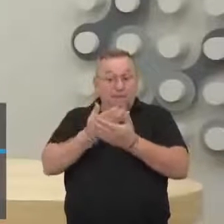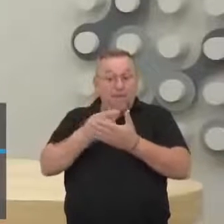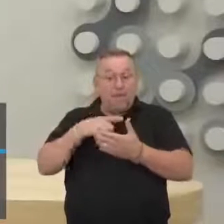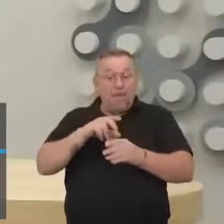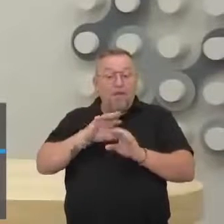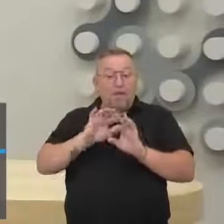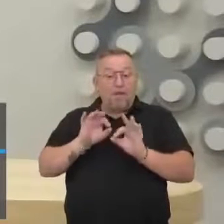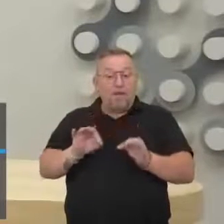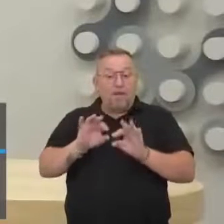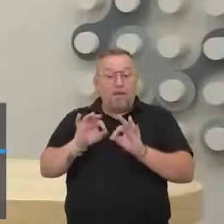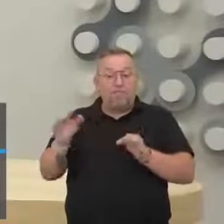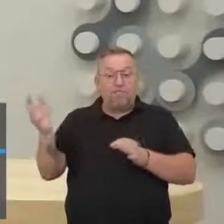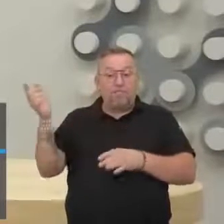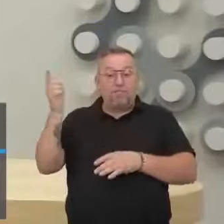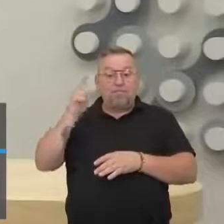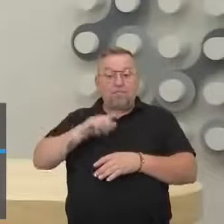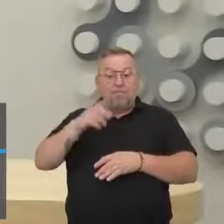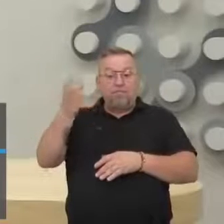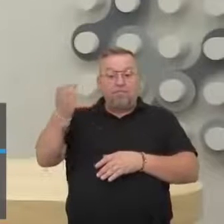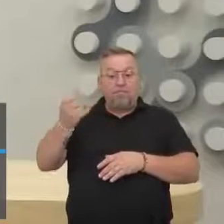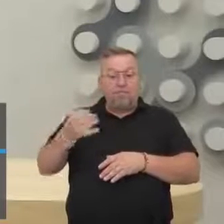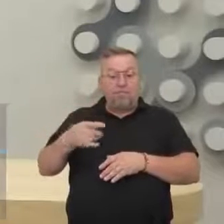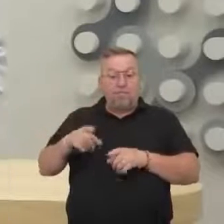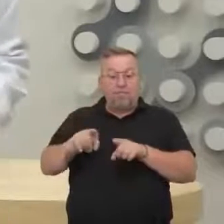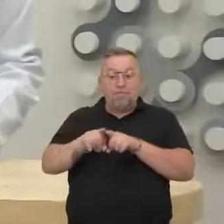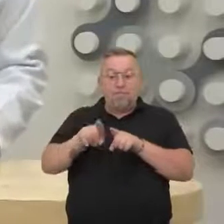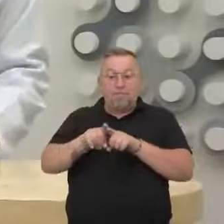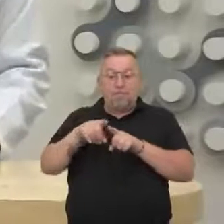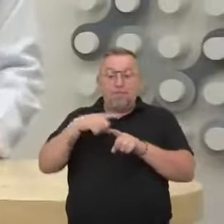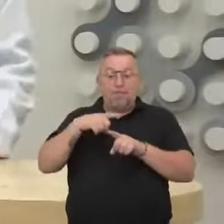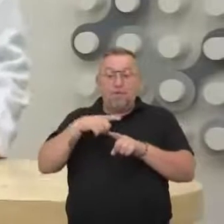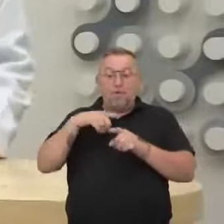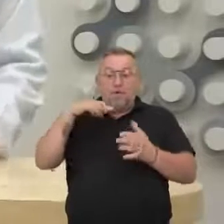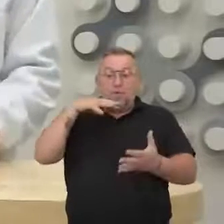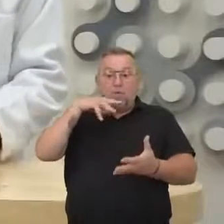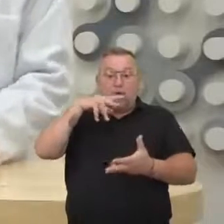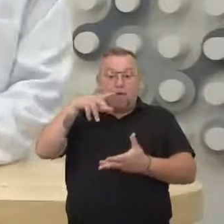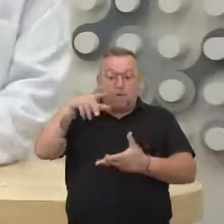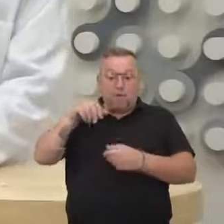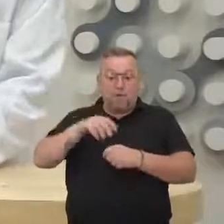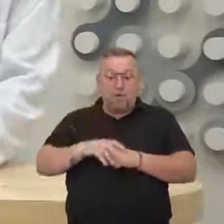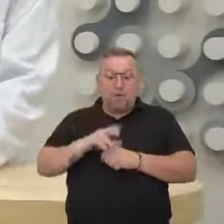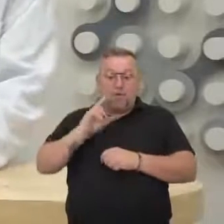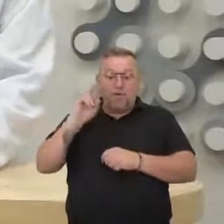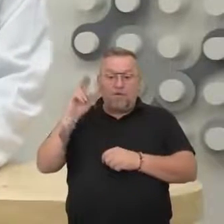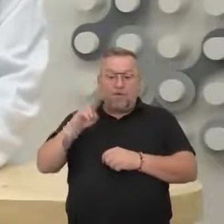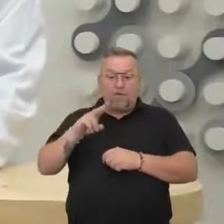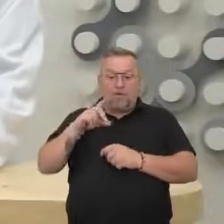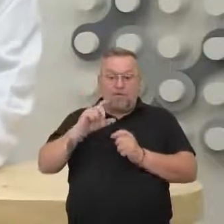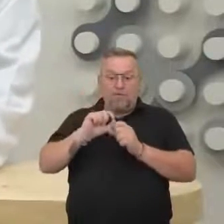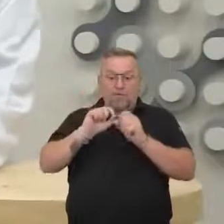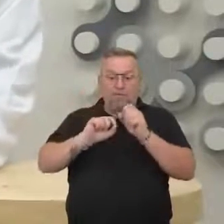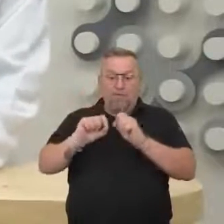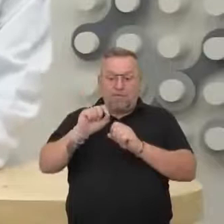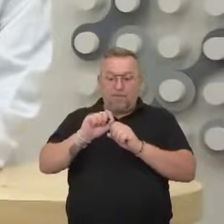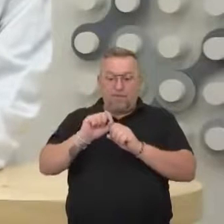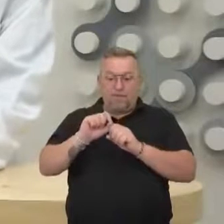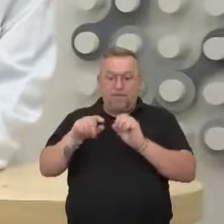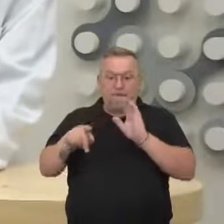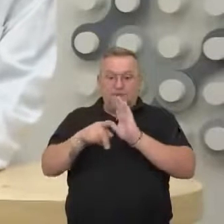simples a gente consegue explicar. Então eu tenho um planeta Terra aqui em cima, né, que foi